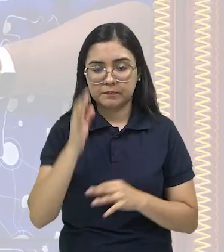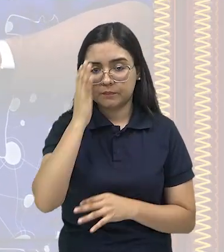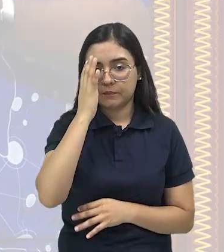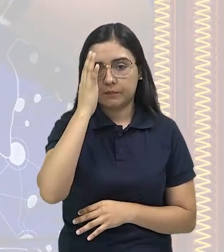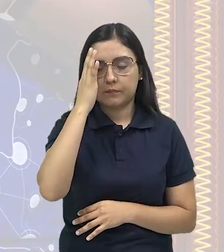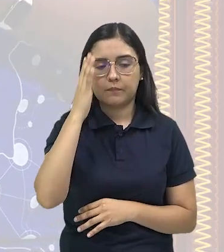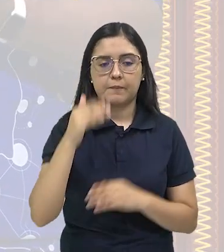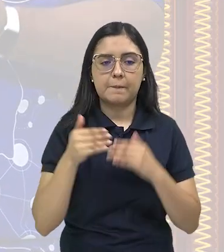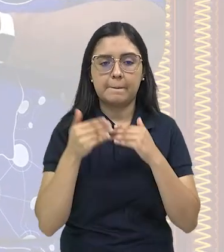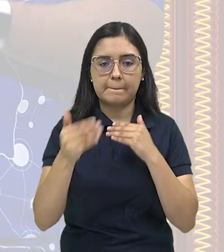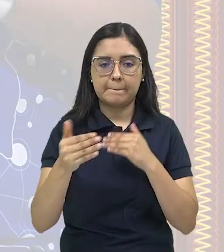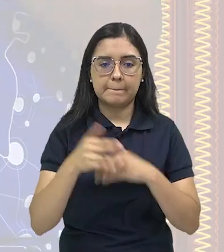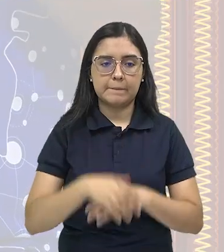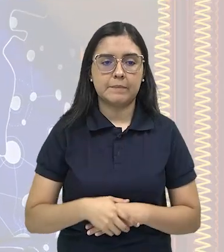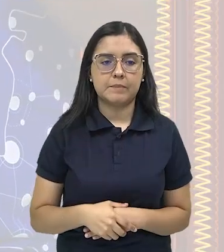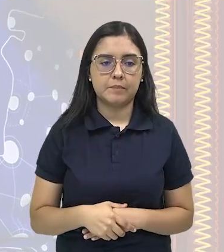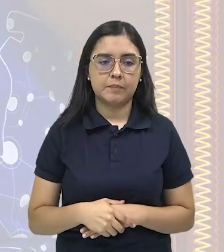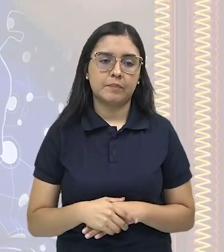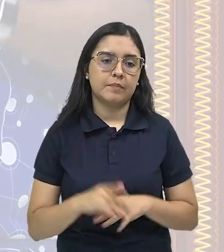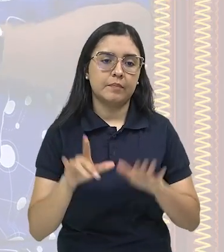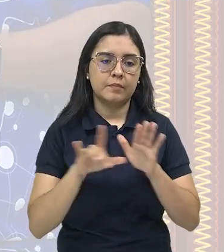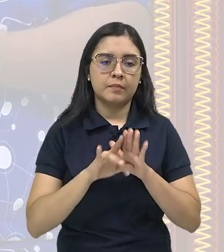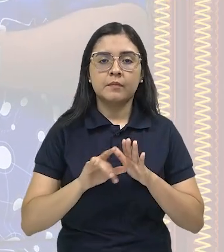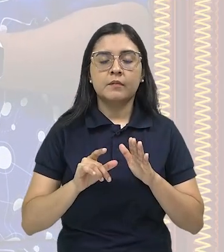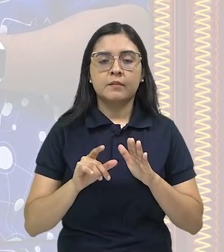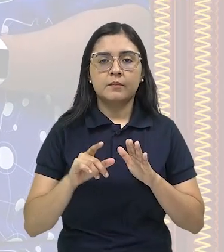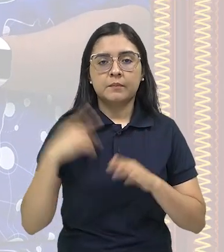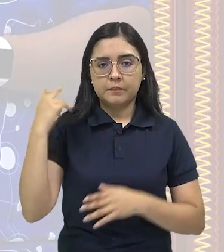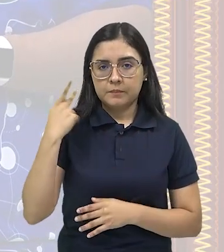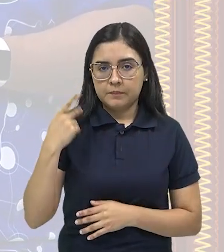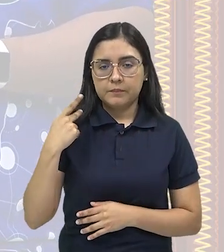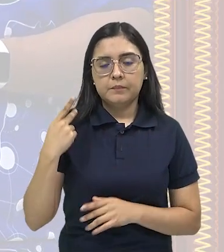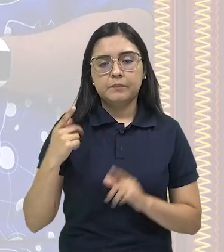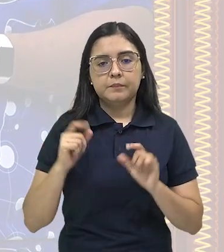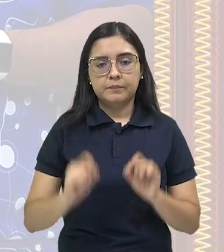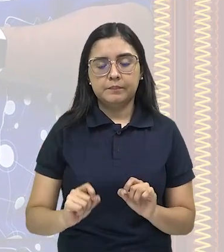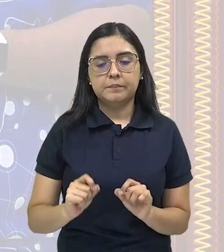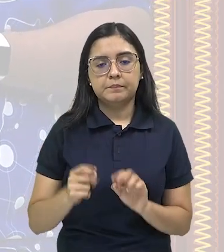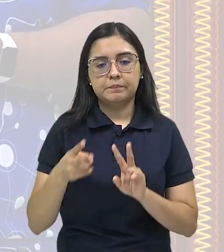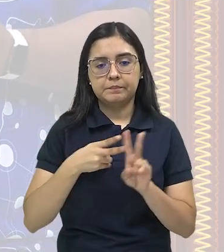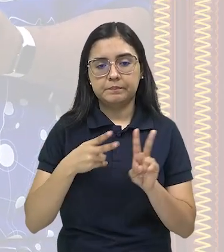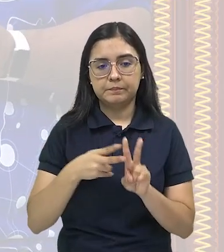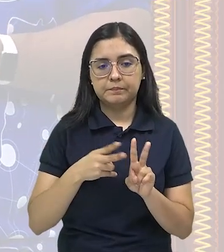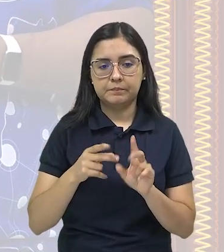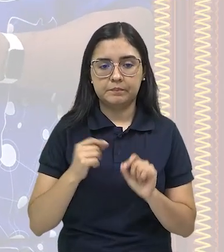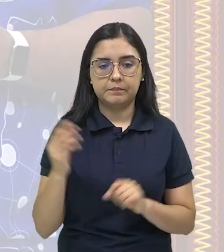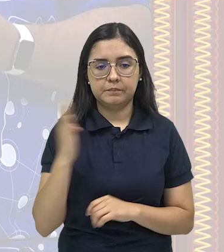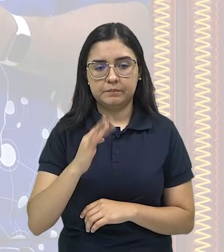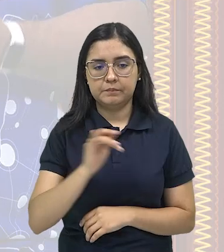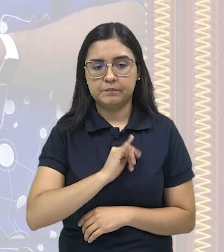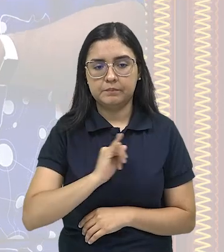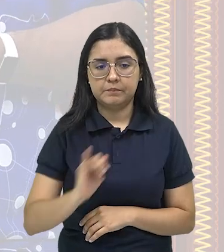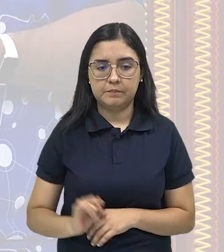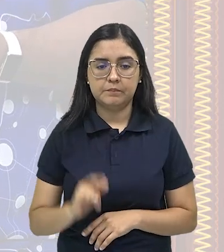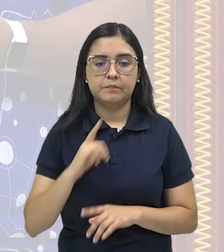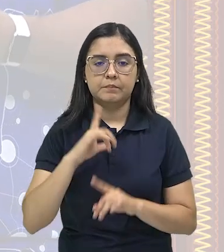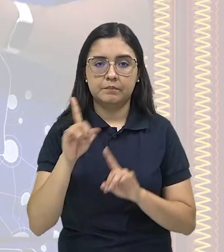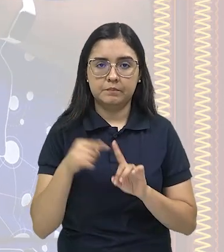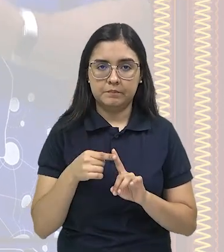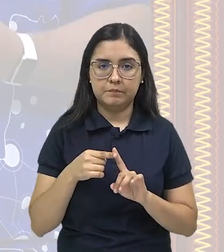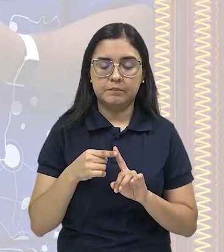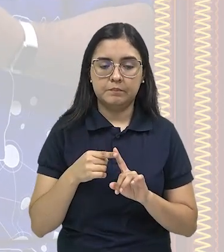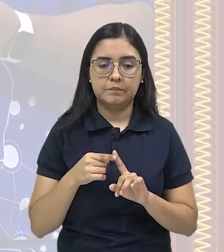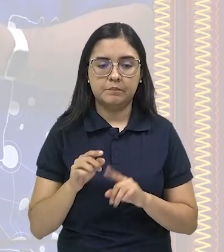Certinho? Continuando. As políticas indigenistas no Brasil imperial, apesar de seus objetivos declarados,